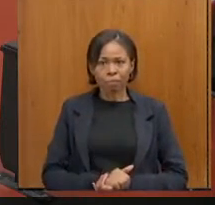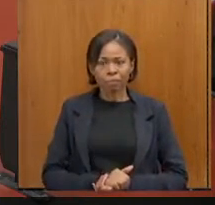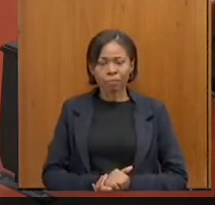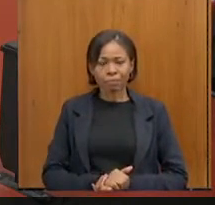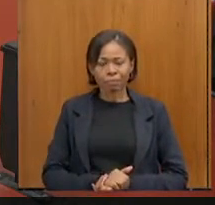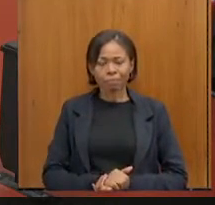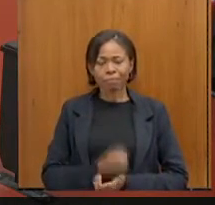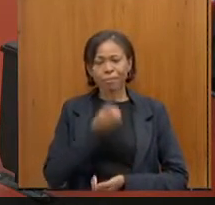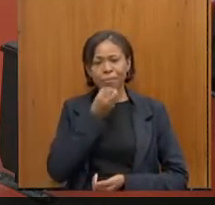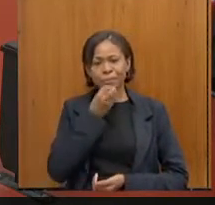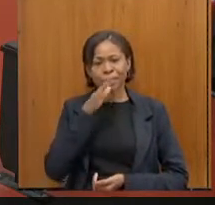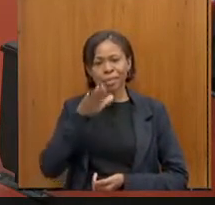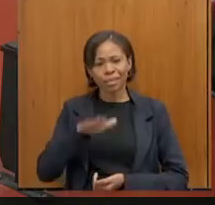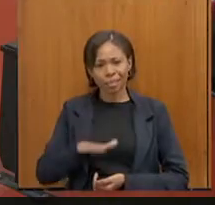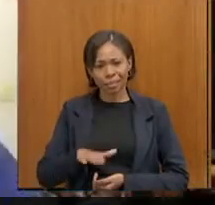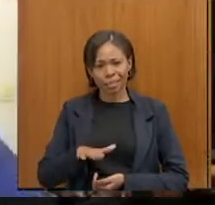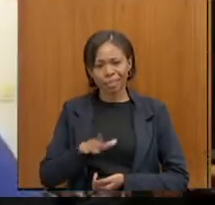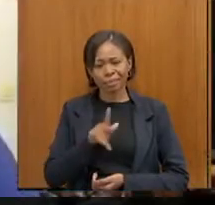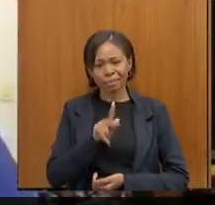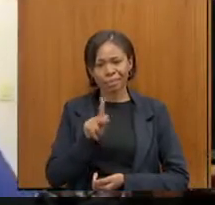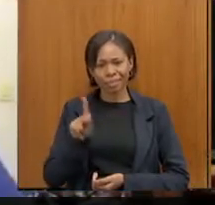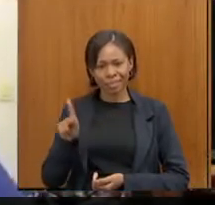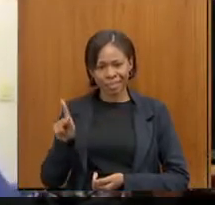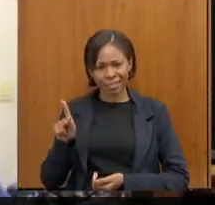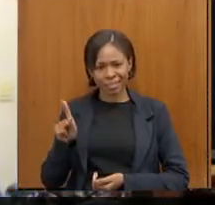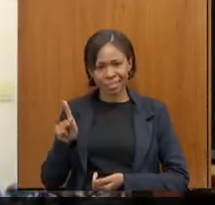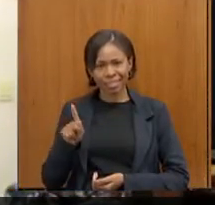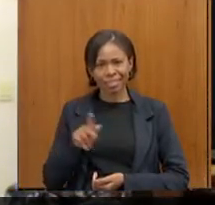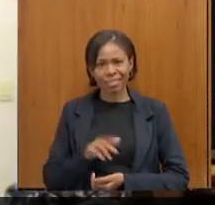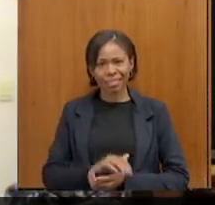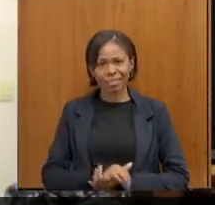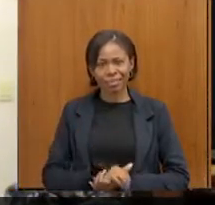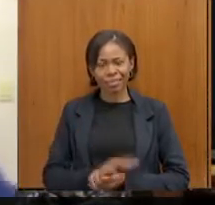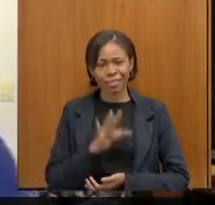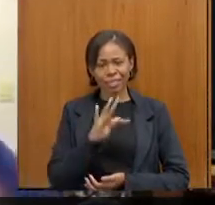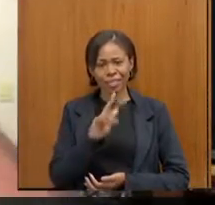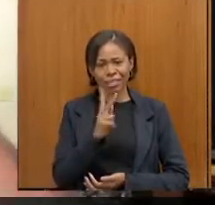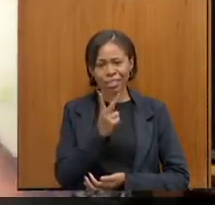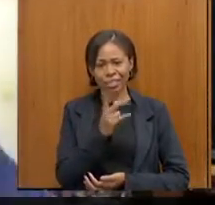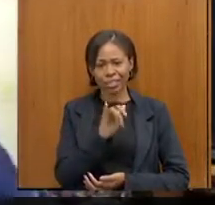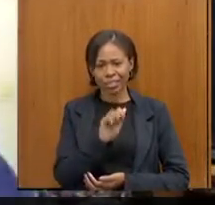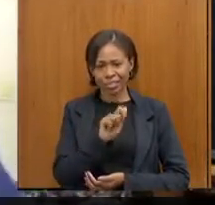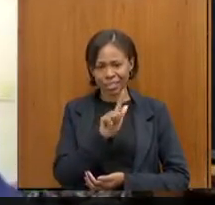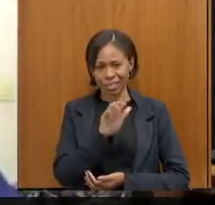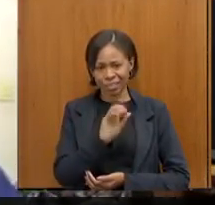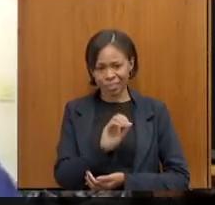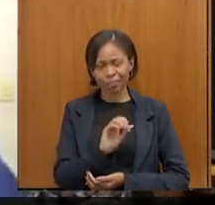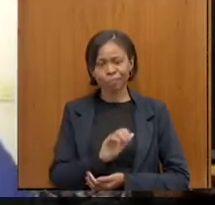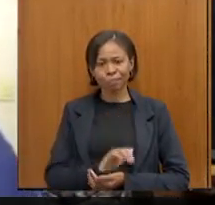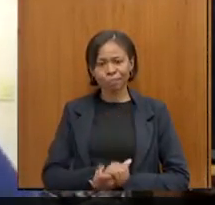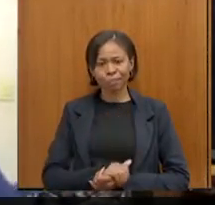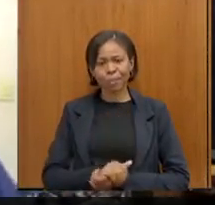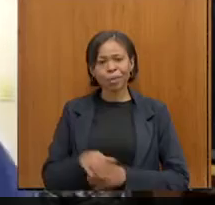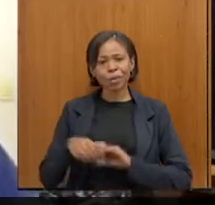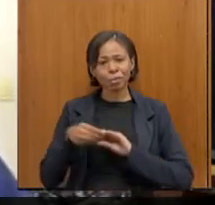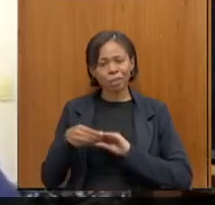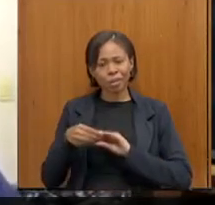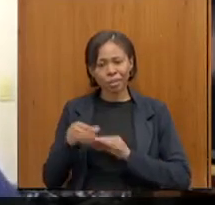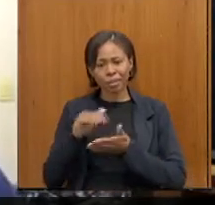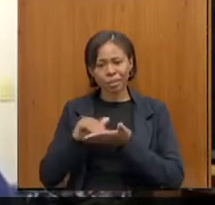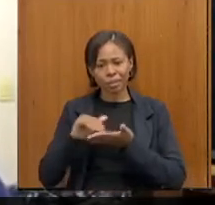bem boa tarde Presidente para tá Tiago quero cumprimentar secretário Fernando passar